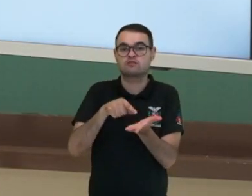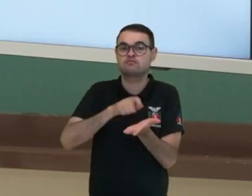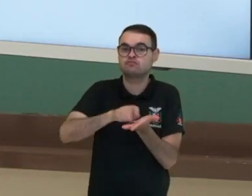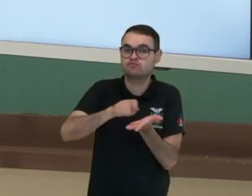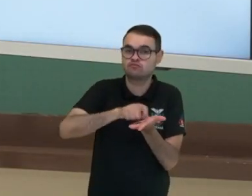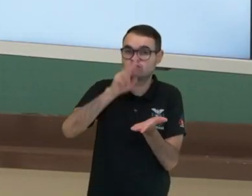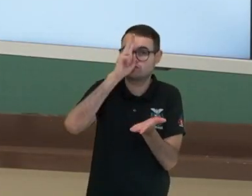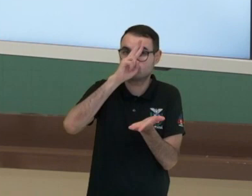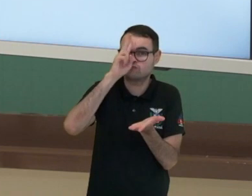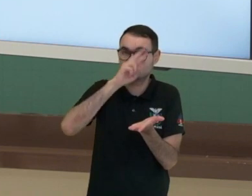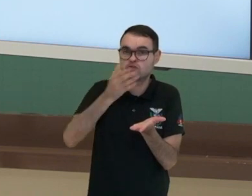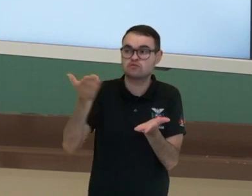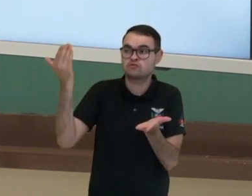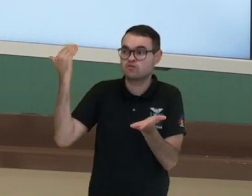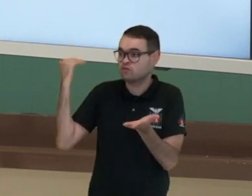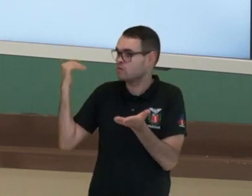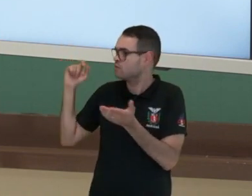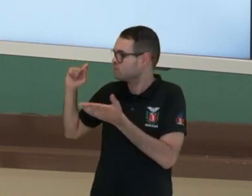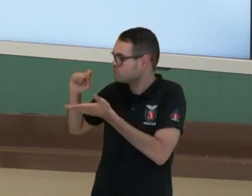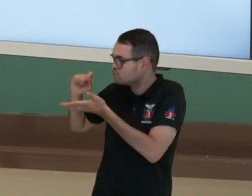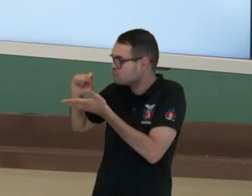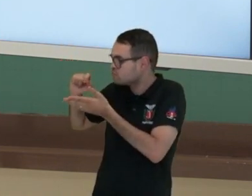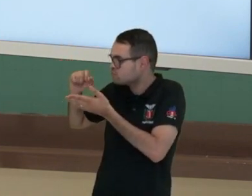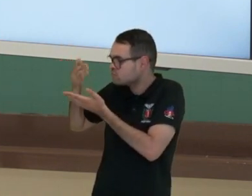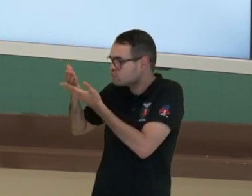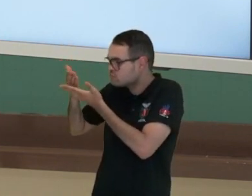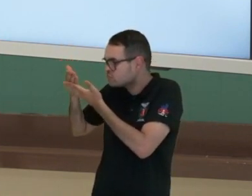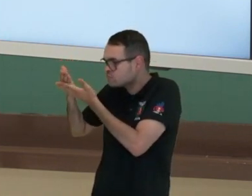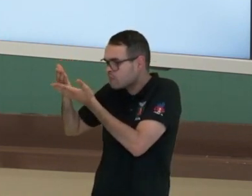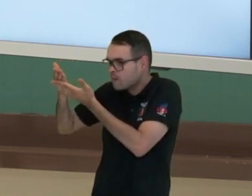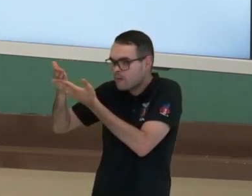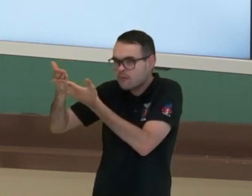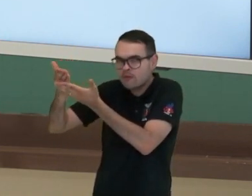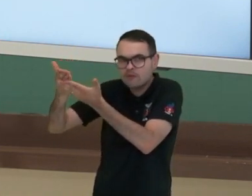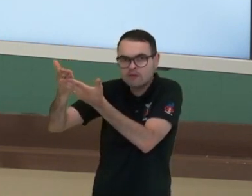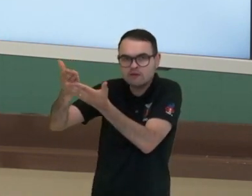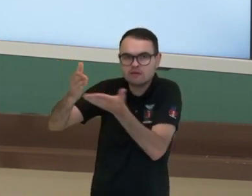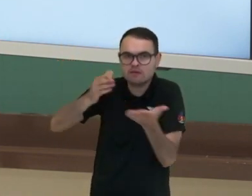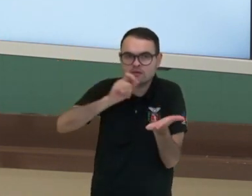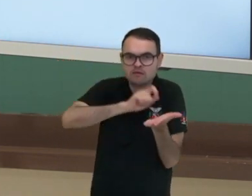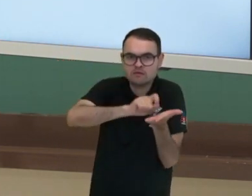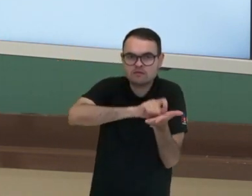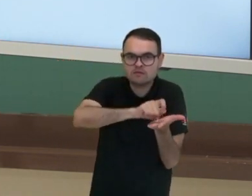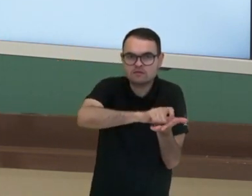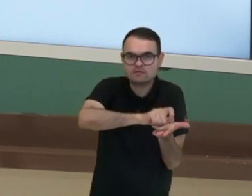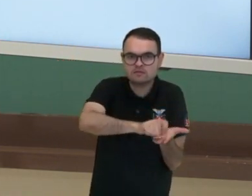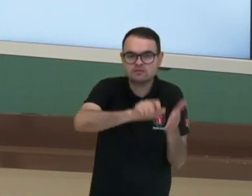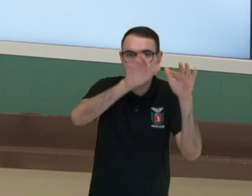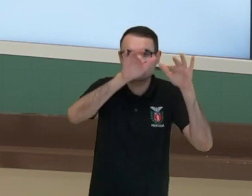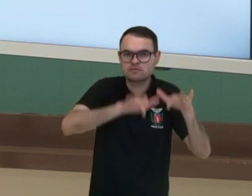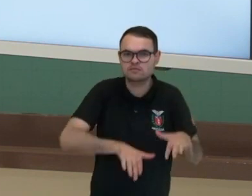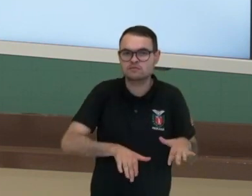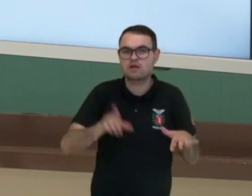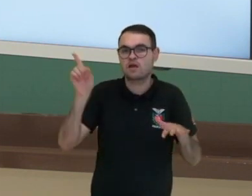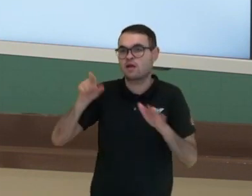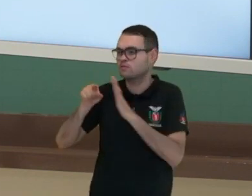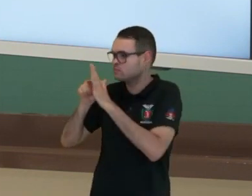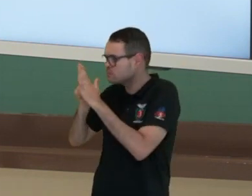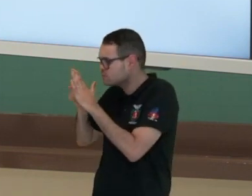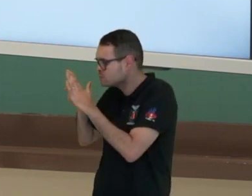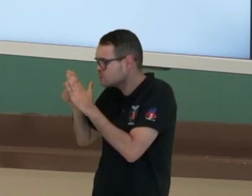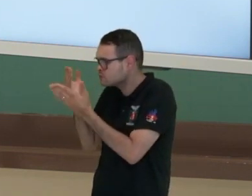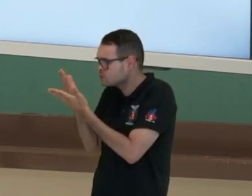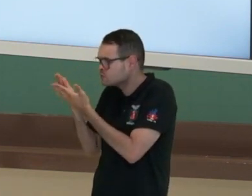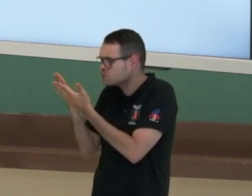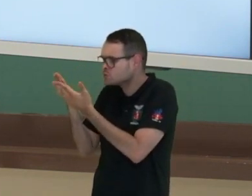sobre o passado, né? Nós vamos nos debruçar sobre essa ciência da história e descrever o passado. É a pesquisa, o estudo